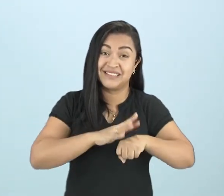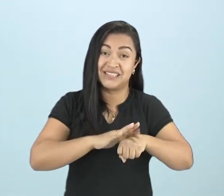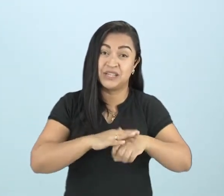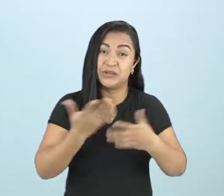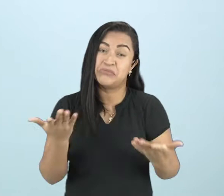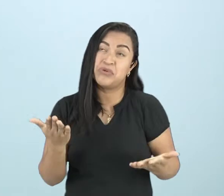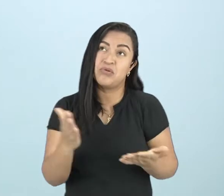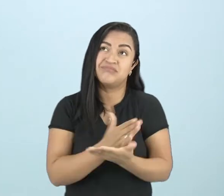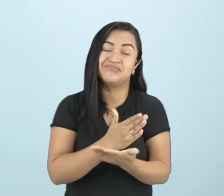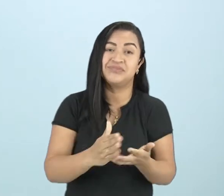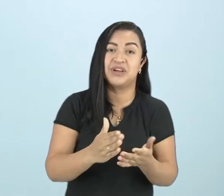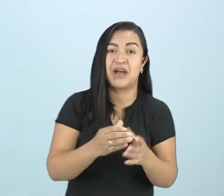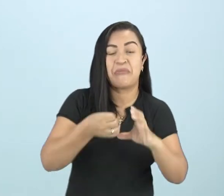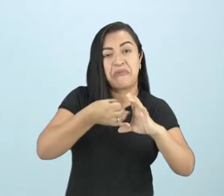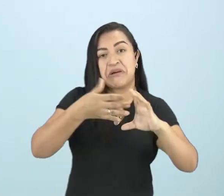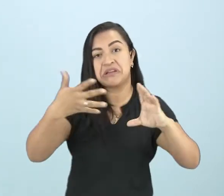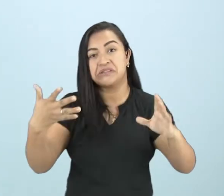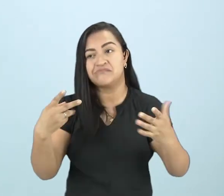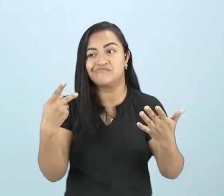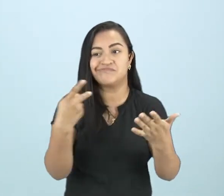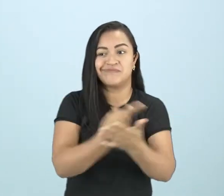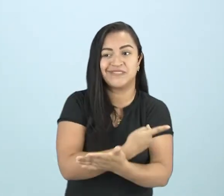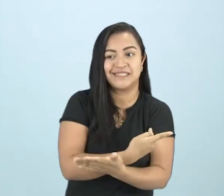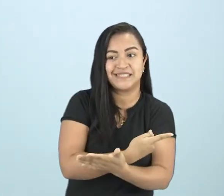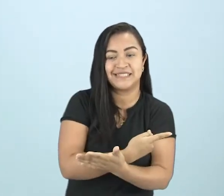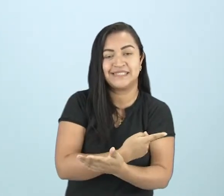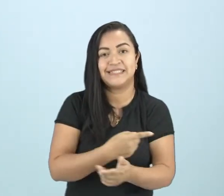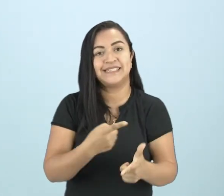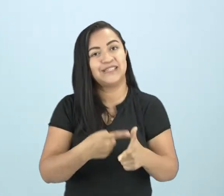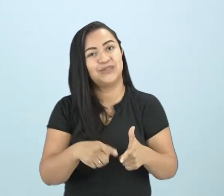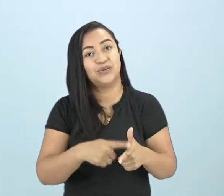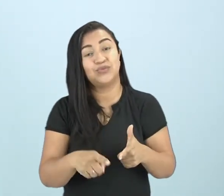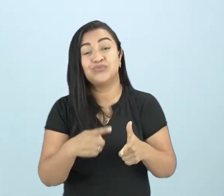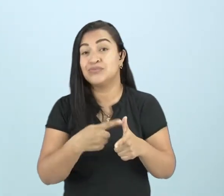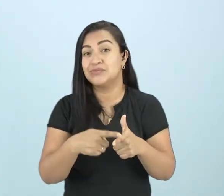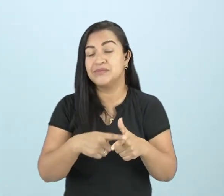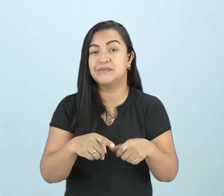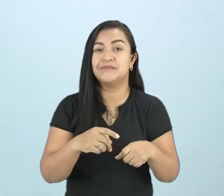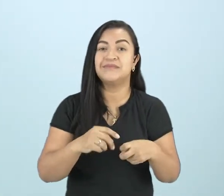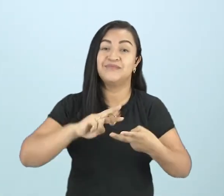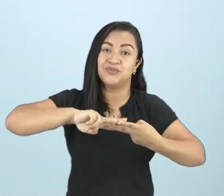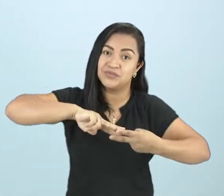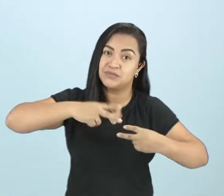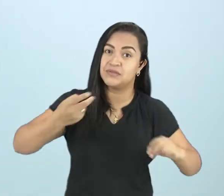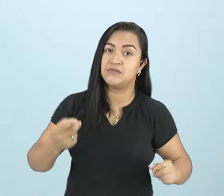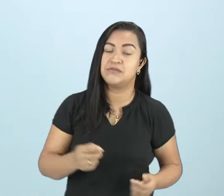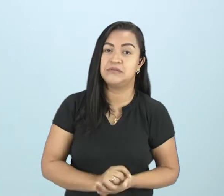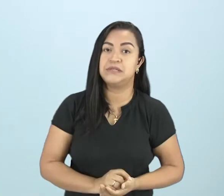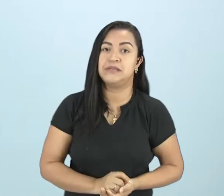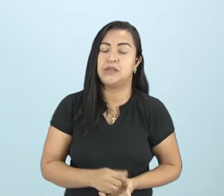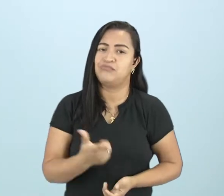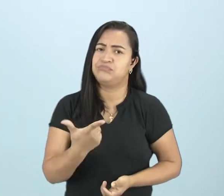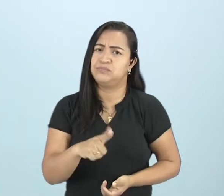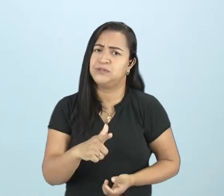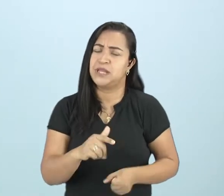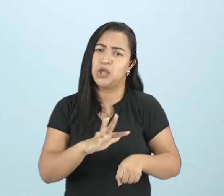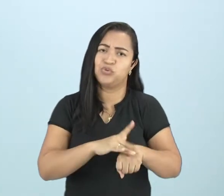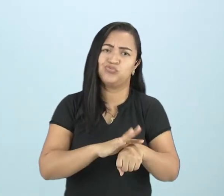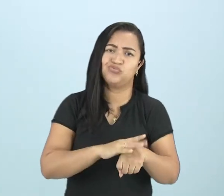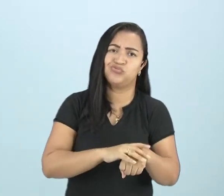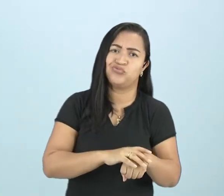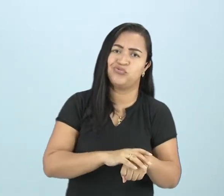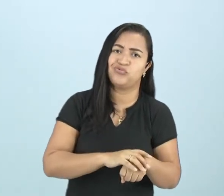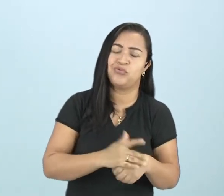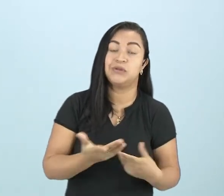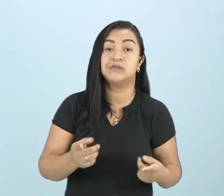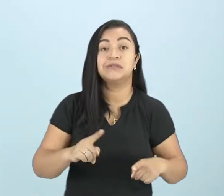à definição de uma característica. Então são probleminhas genéticos que não causam doenças graves, mas que